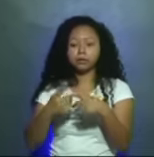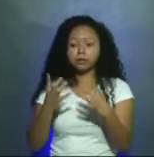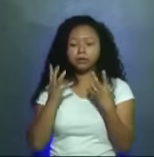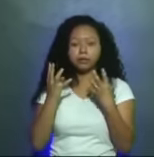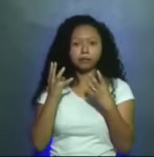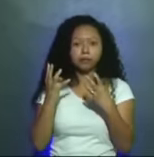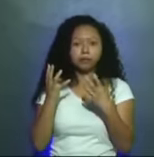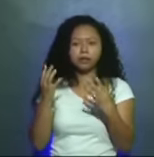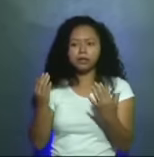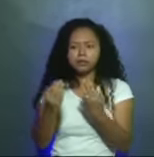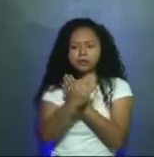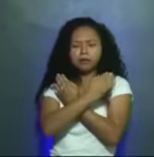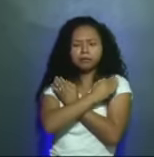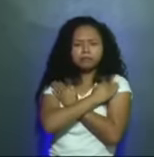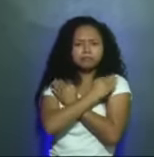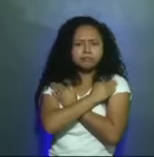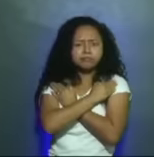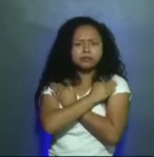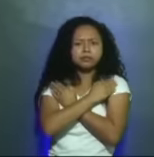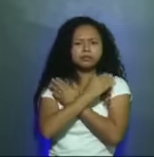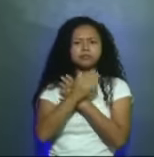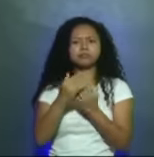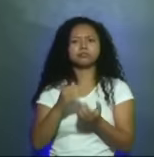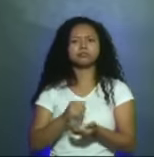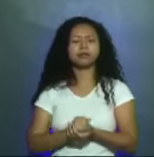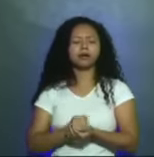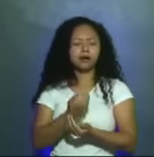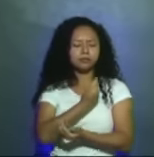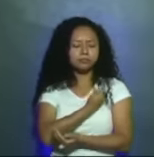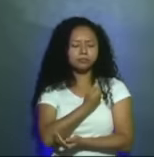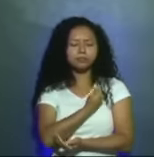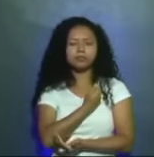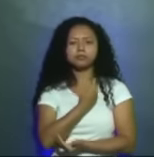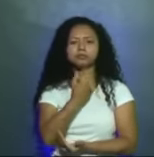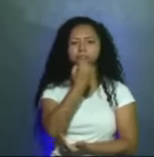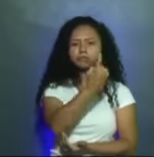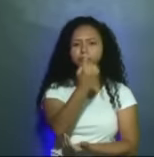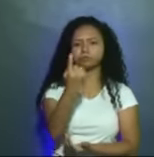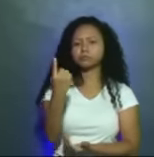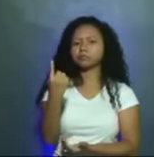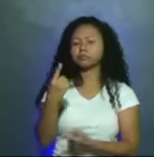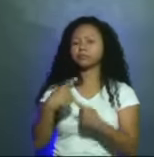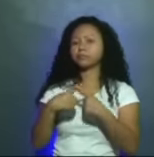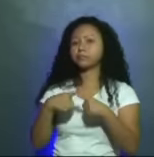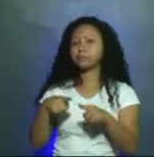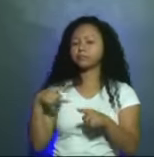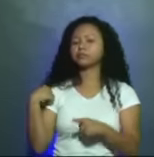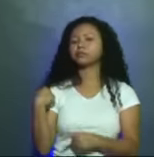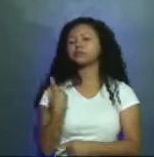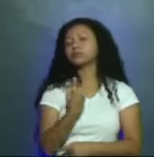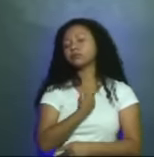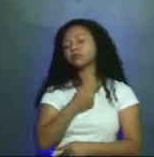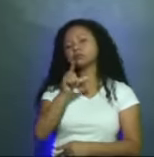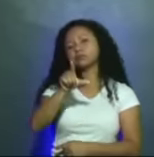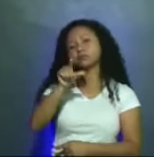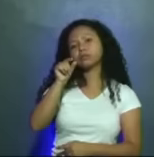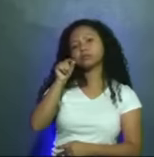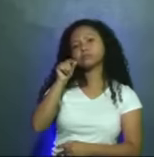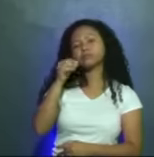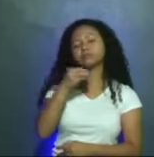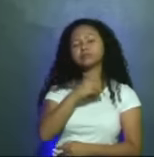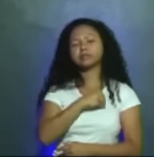sempre quis ter comunhão conosco, mas nós escolhemos a pecar. E o